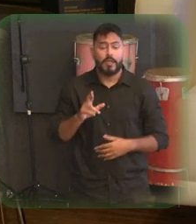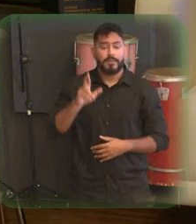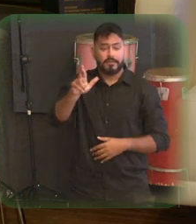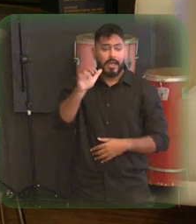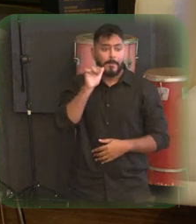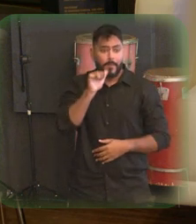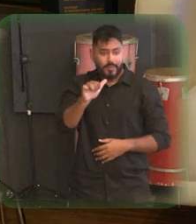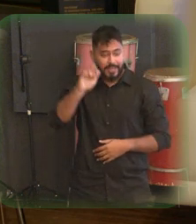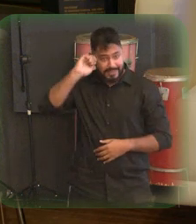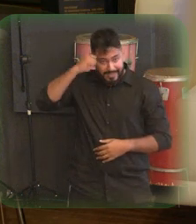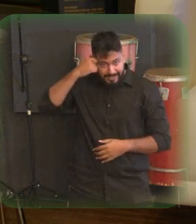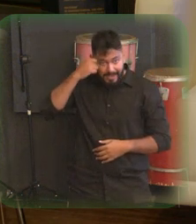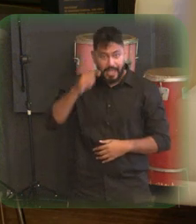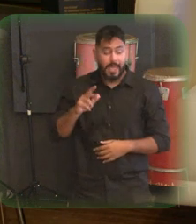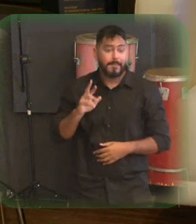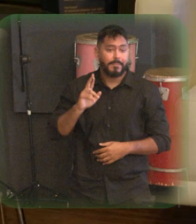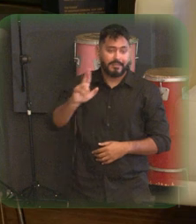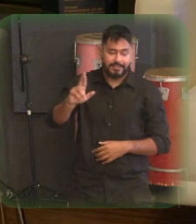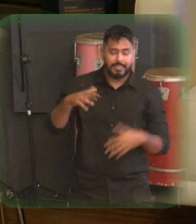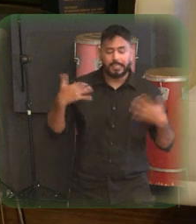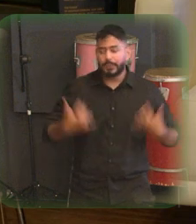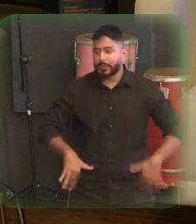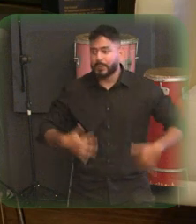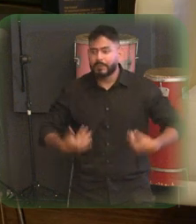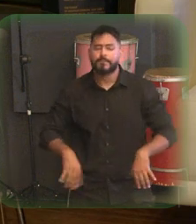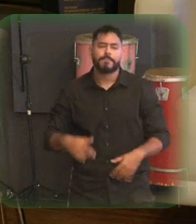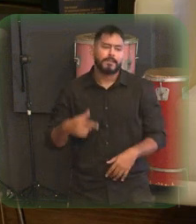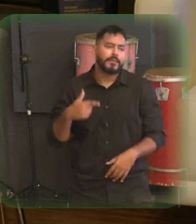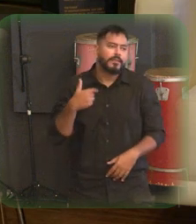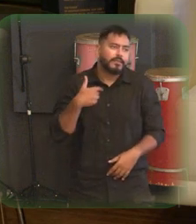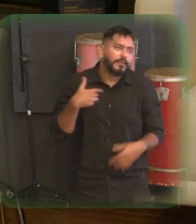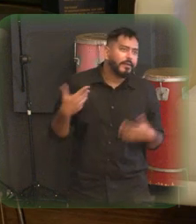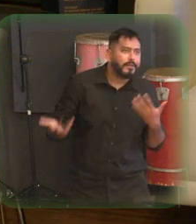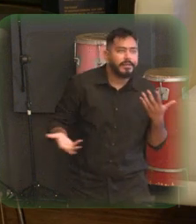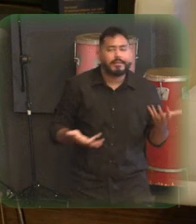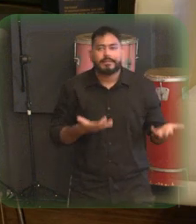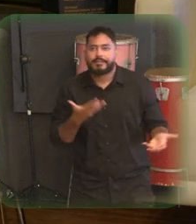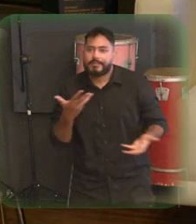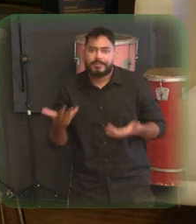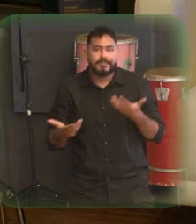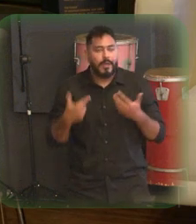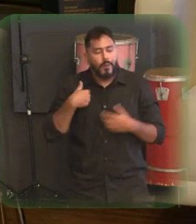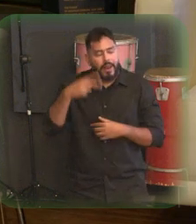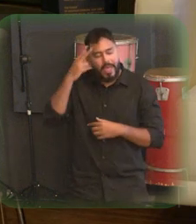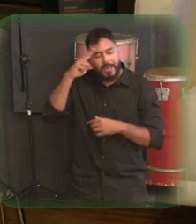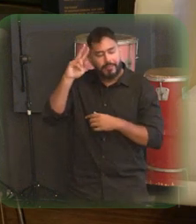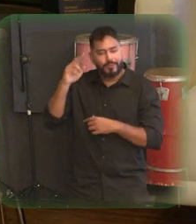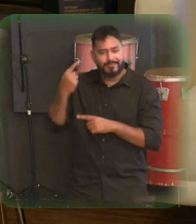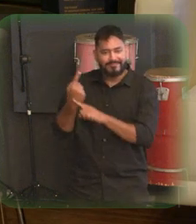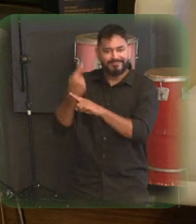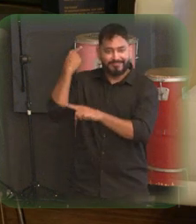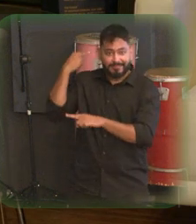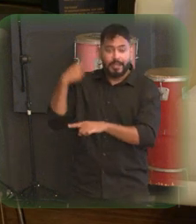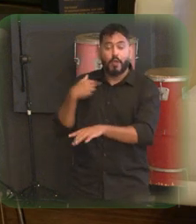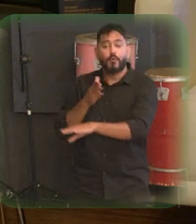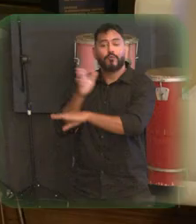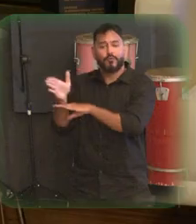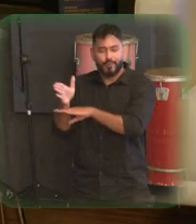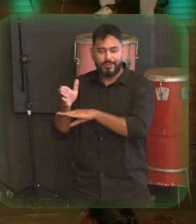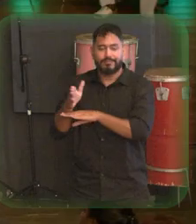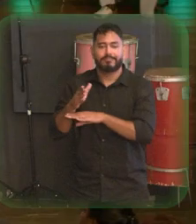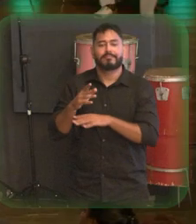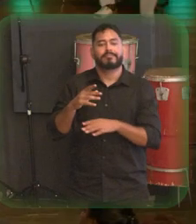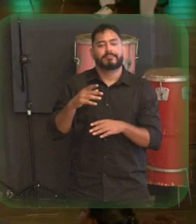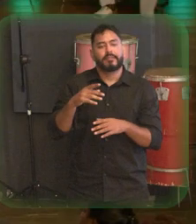negra esse povo negro, né? E aí me remonta muito, recentemente eu estive no Parque Memorial Quilombo dos